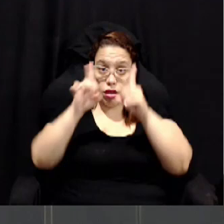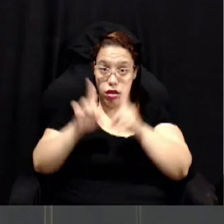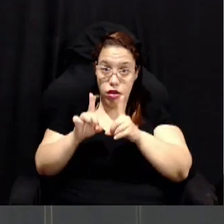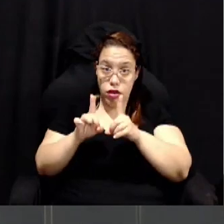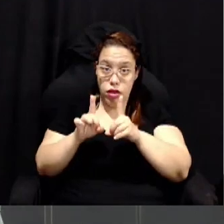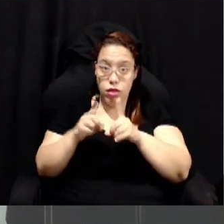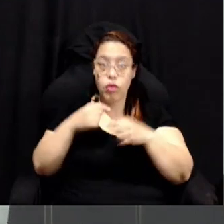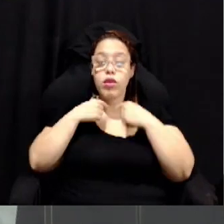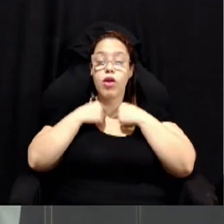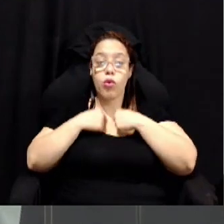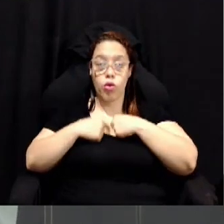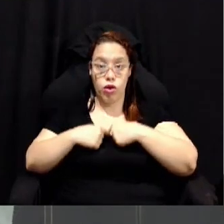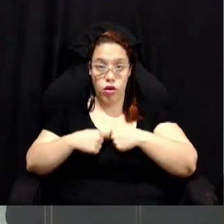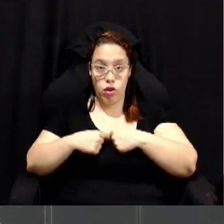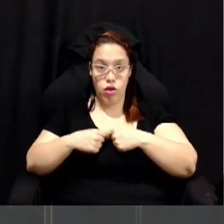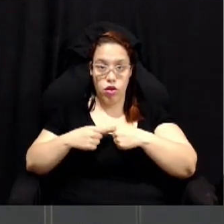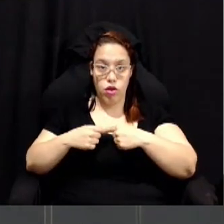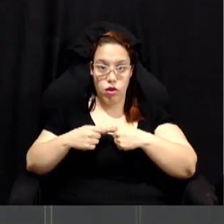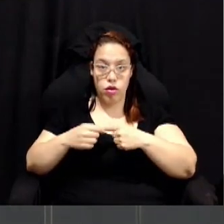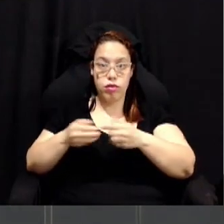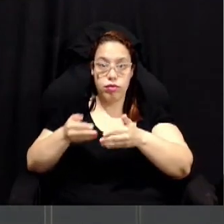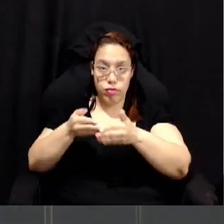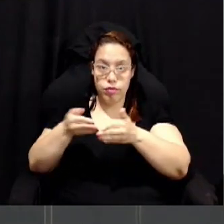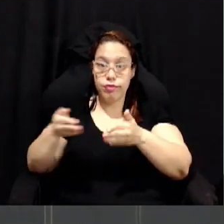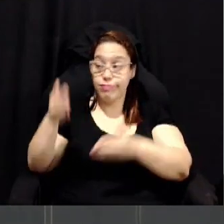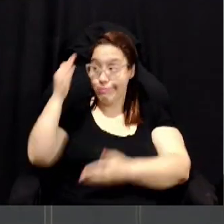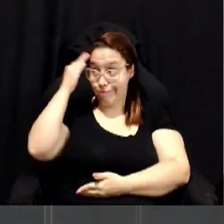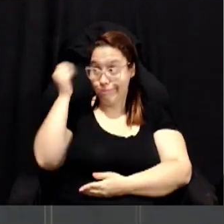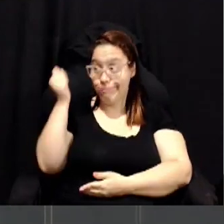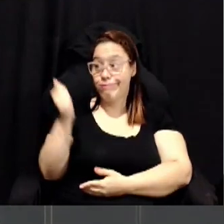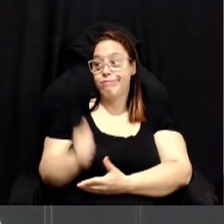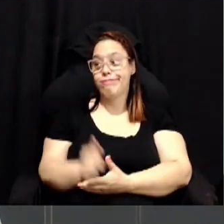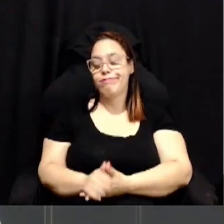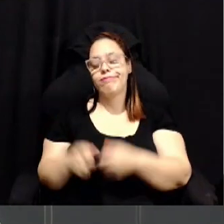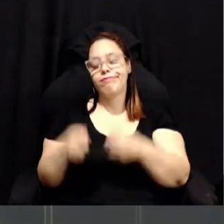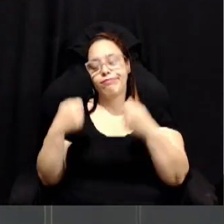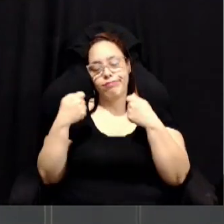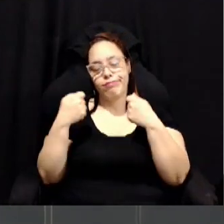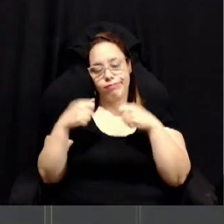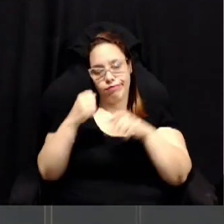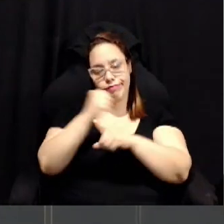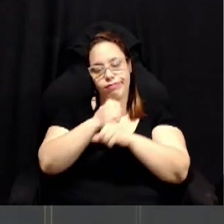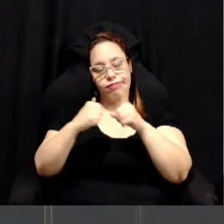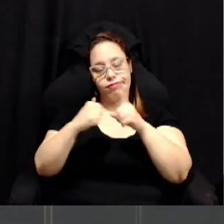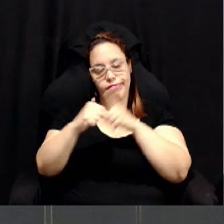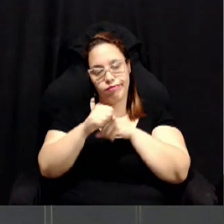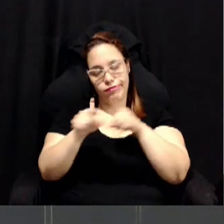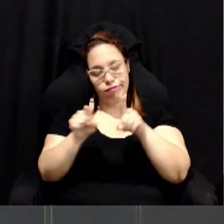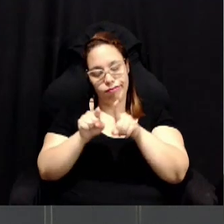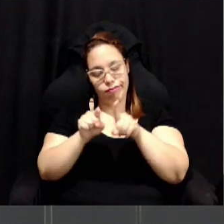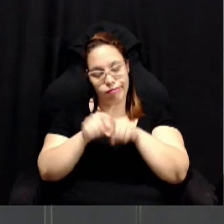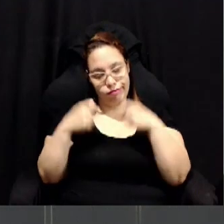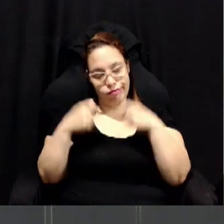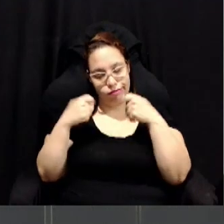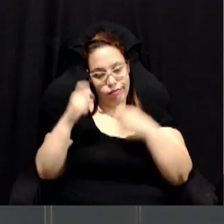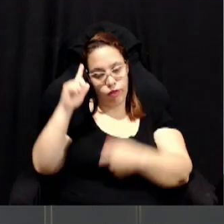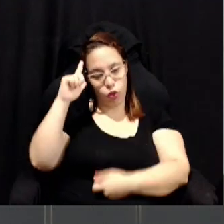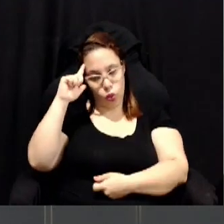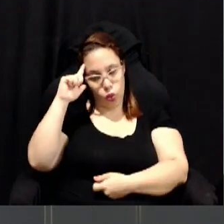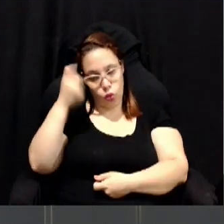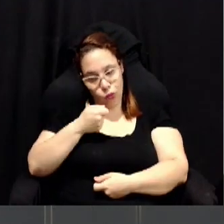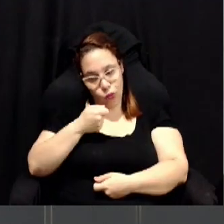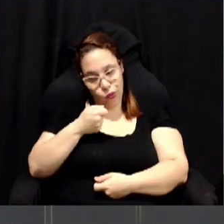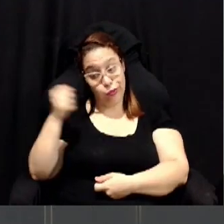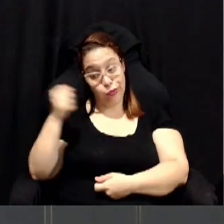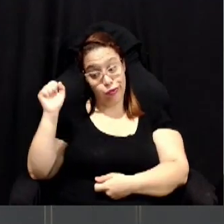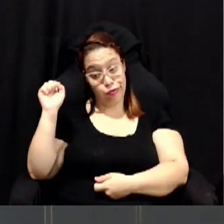cordão, vamos então aqui, sabe? Então... precisamos da sociedade também, precisamos dessa conscientização, sabe? De